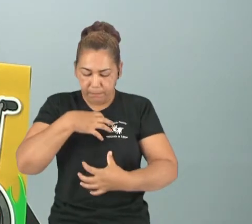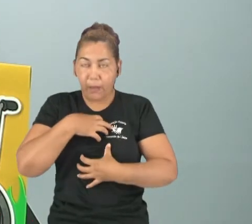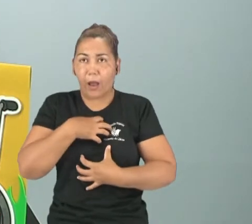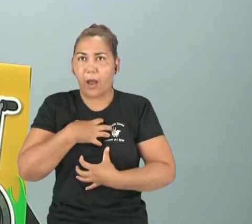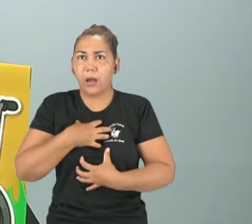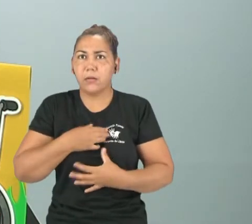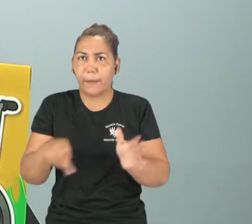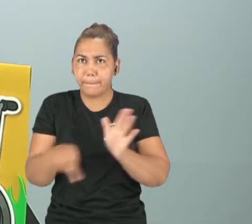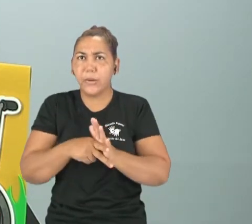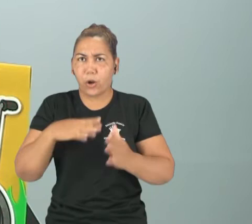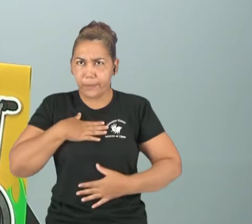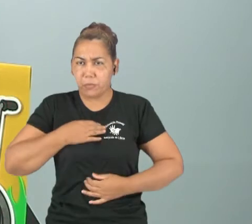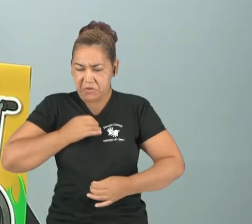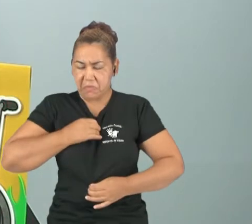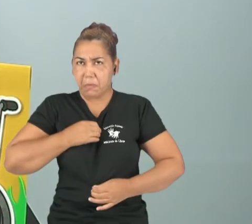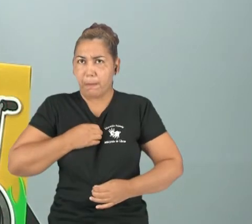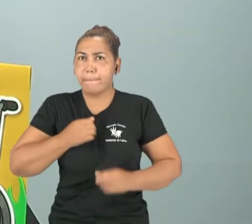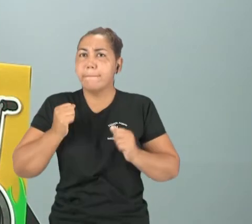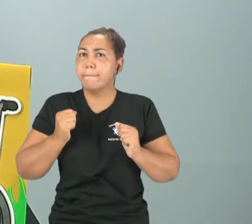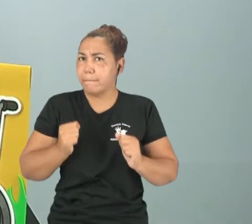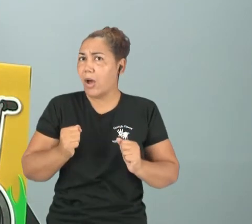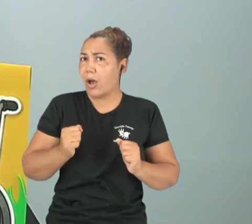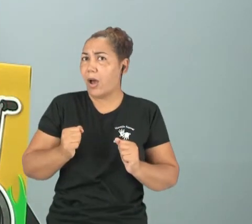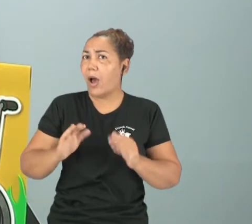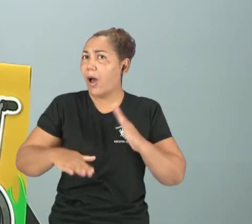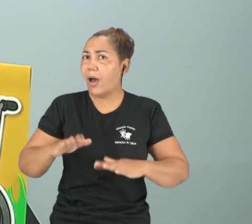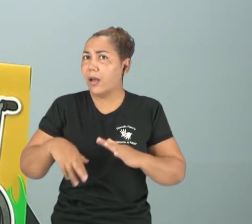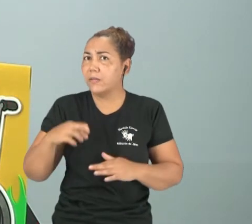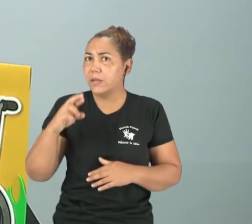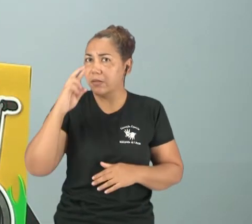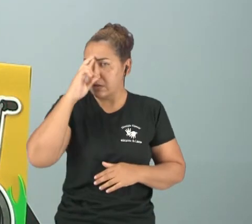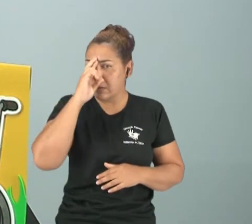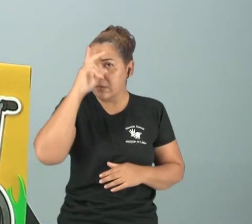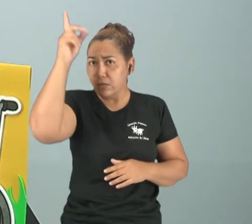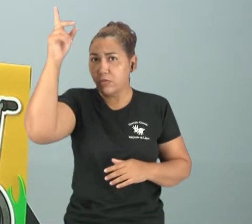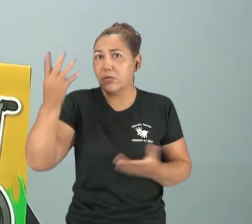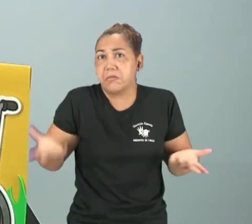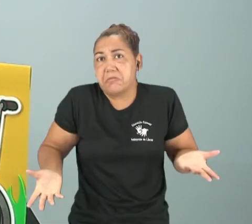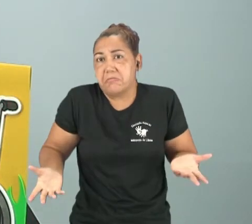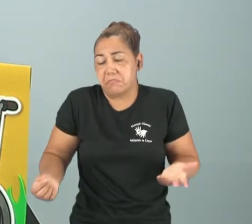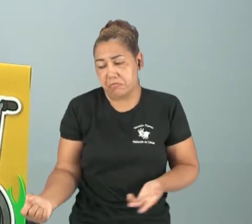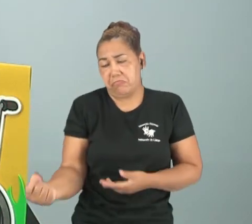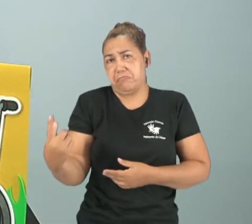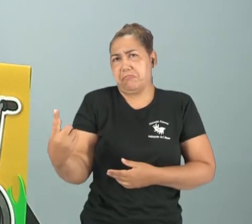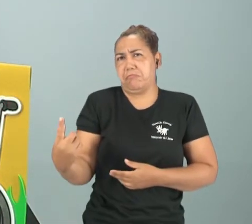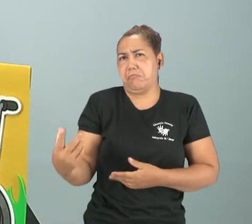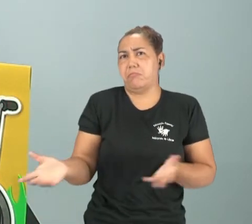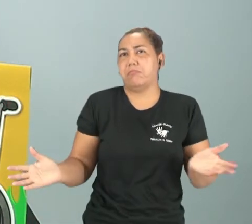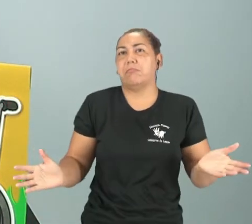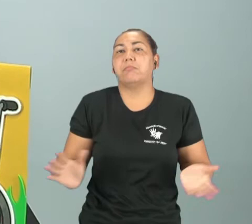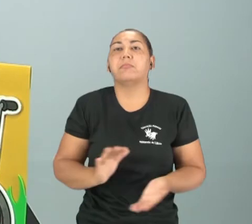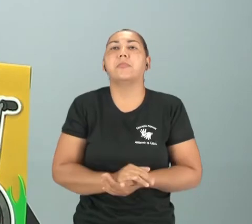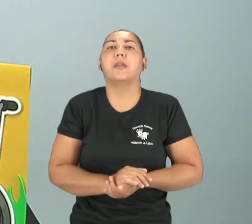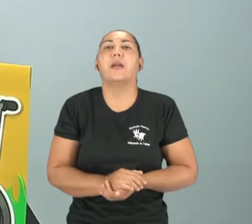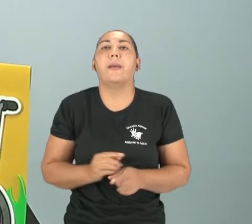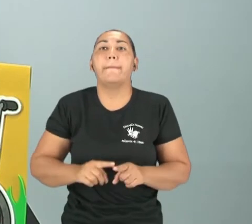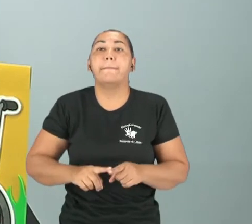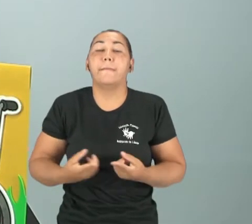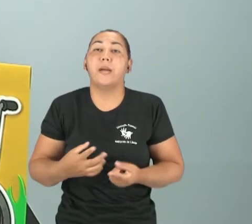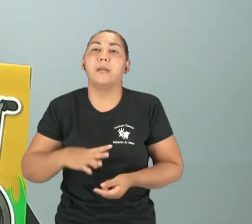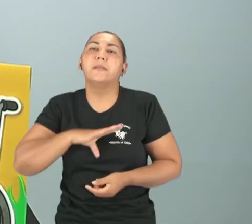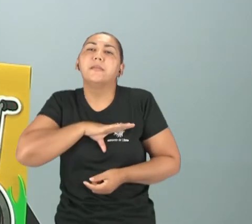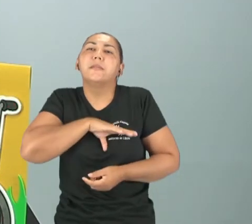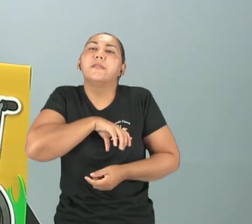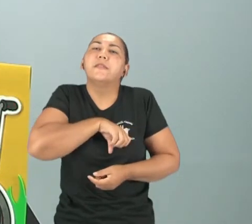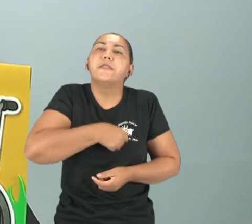para outras pessoas. Mas o Cacá, através da ingenuidade, através da inteligência, através do